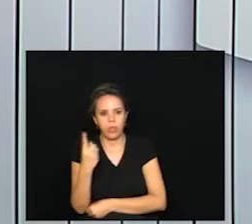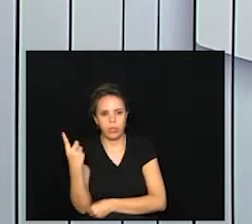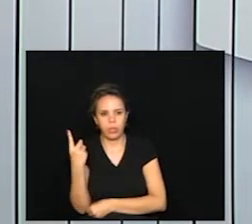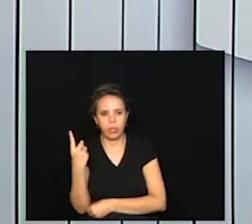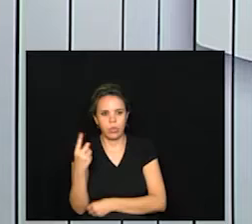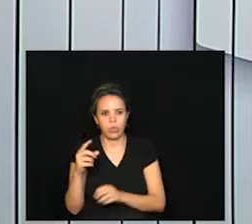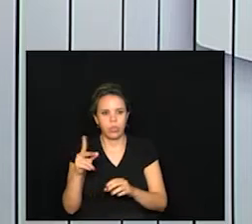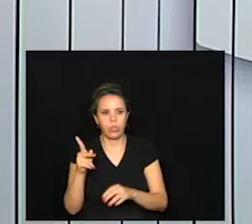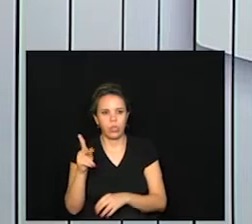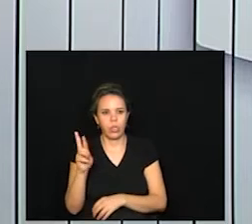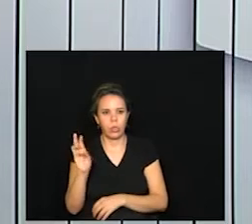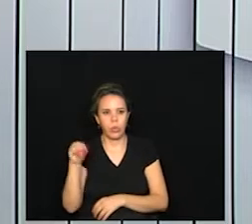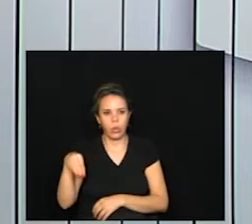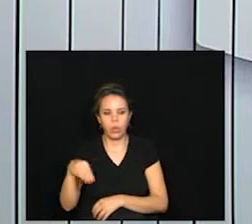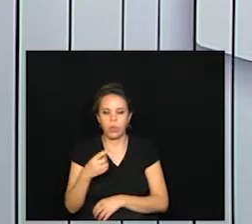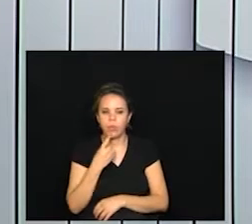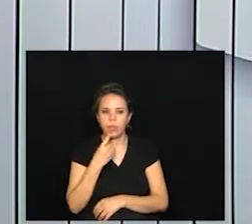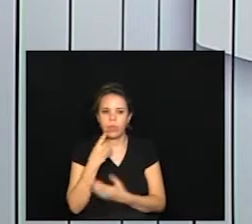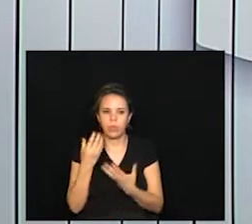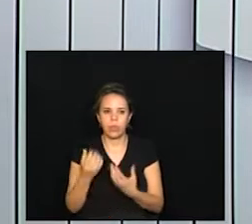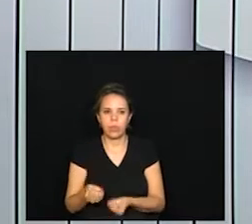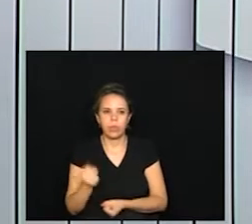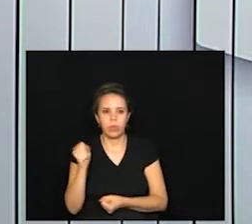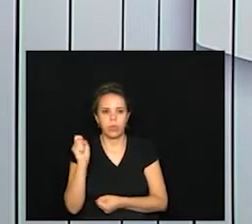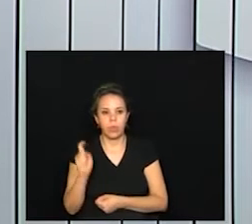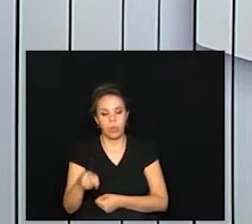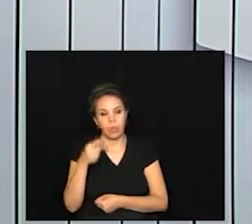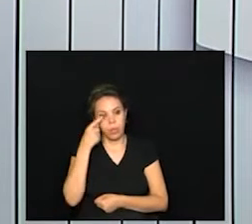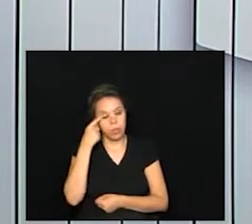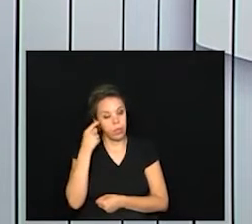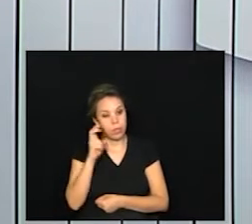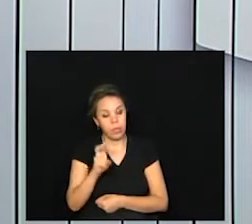o PROCON de Campinas recebeu